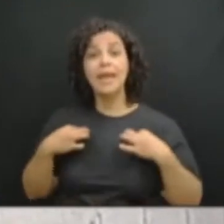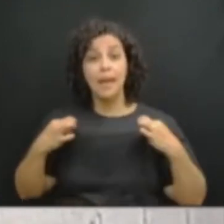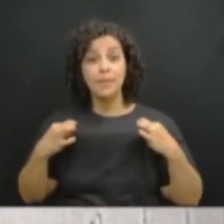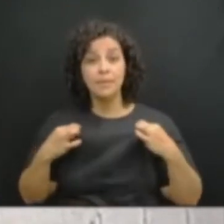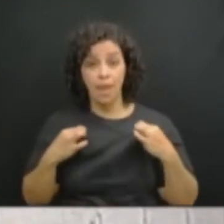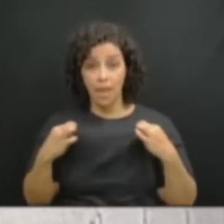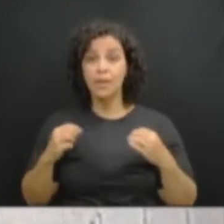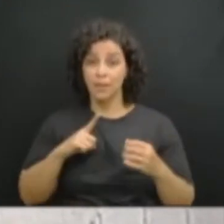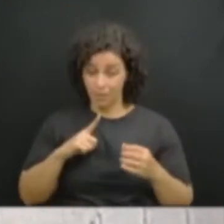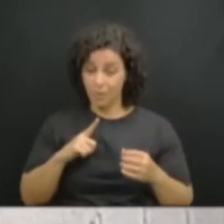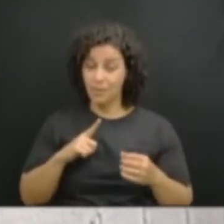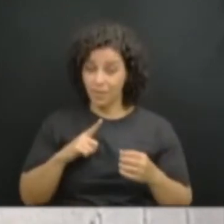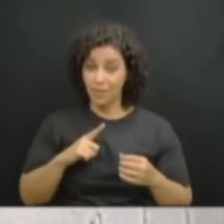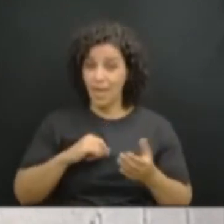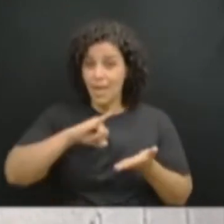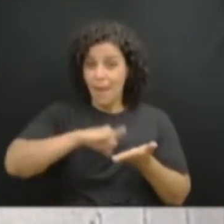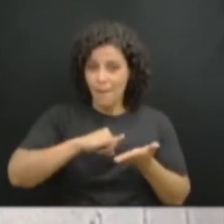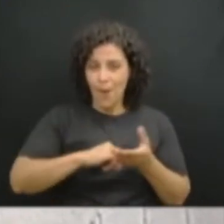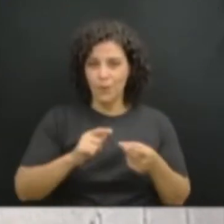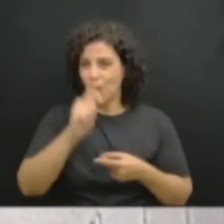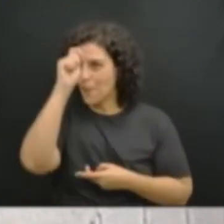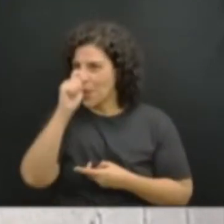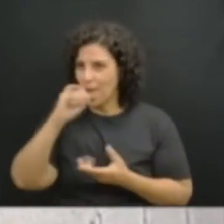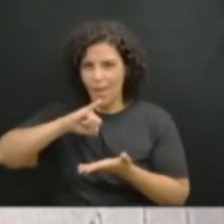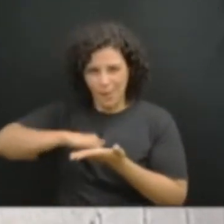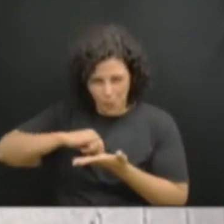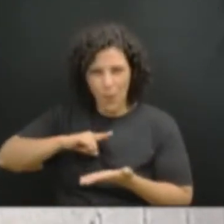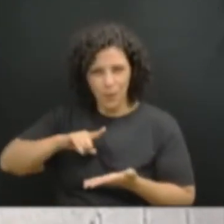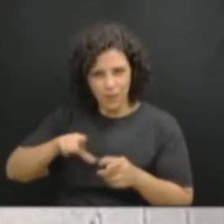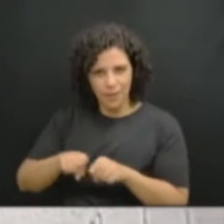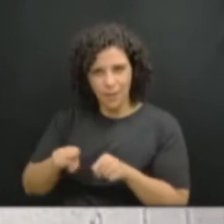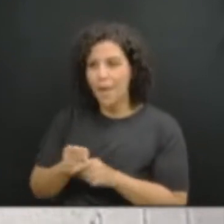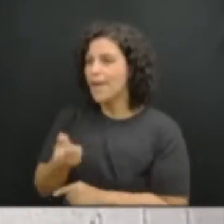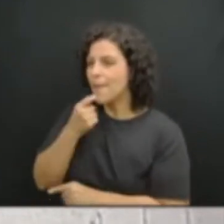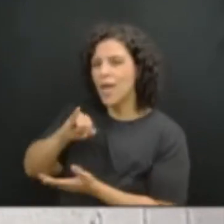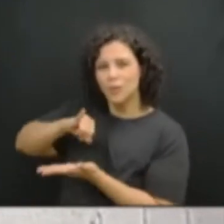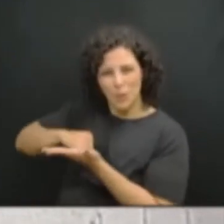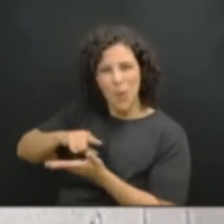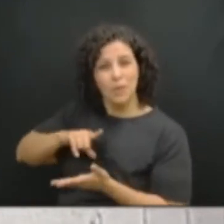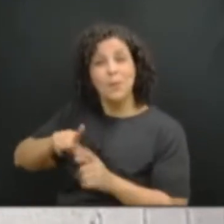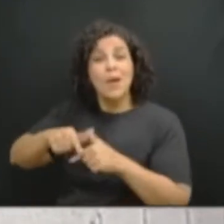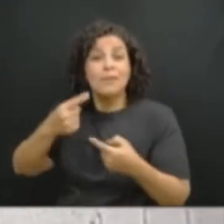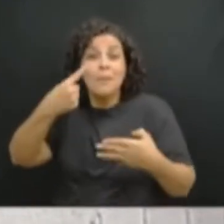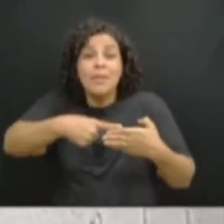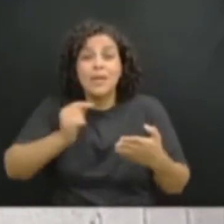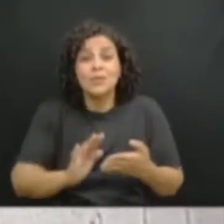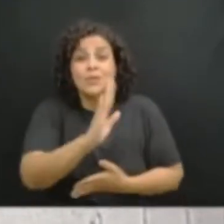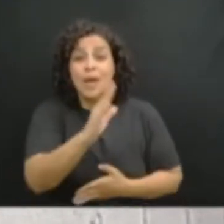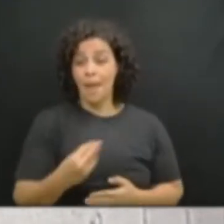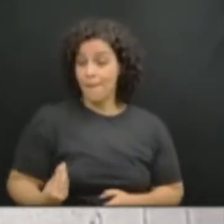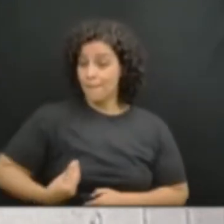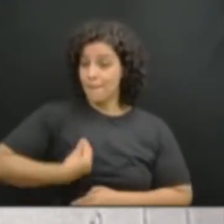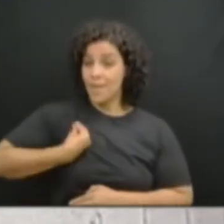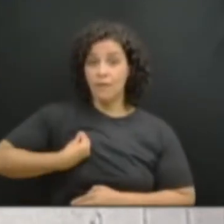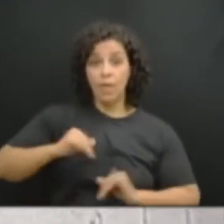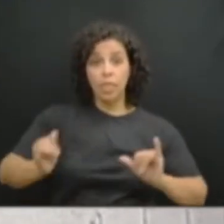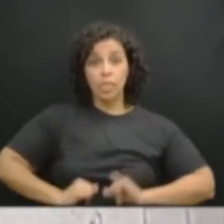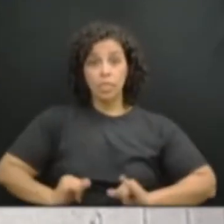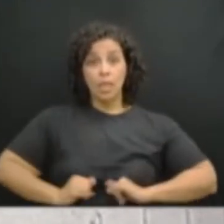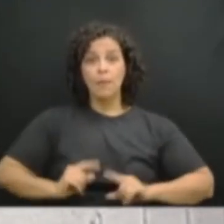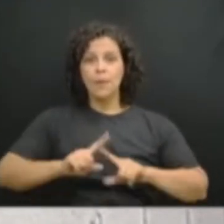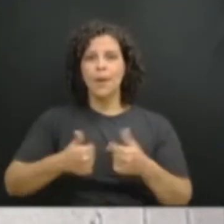paga pedágio. O nosso boné paga pedágio. O nosso remédio paga pedágio. A nossa vida paga o